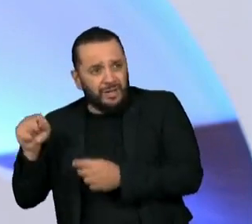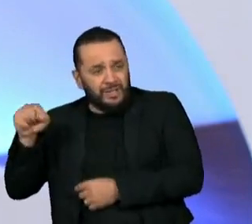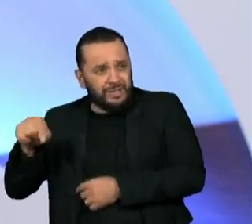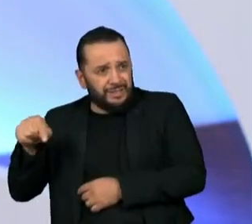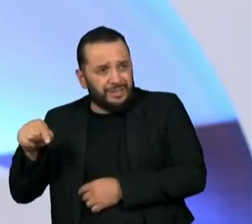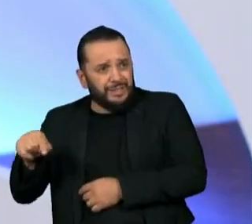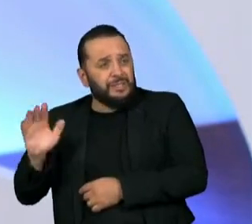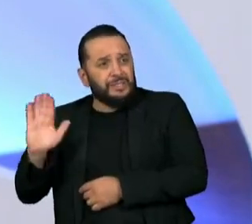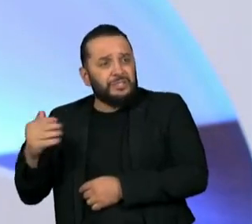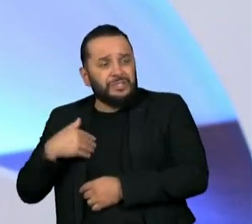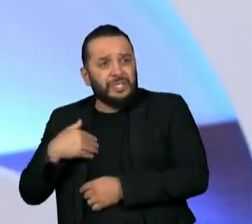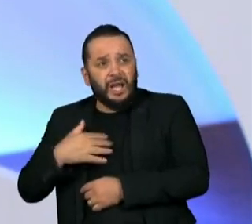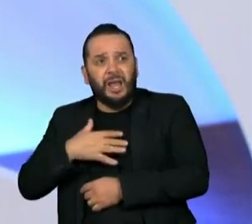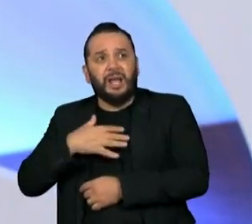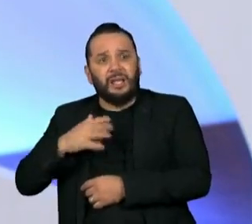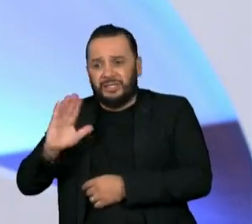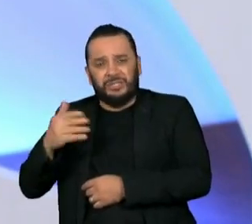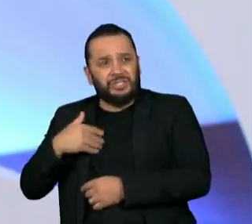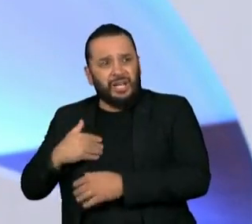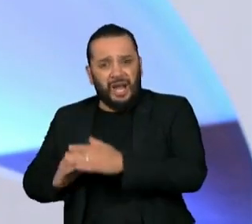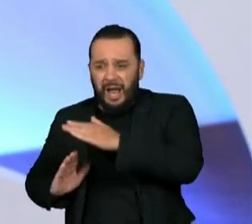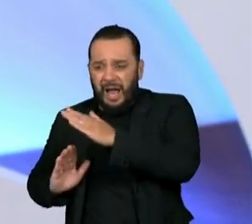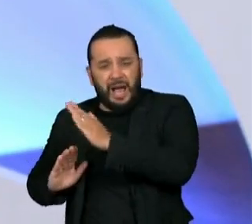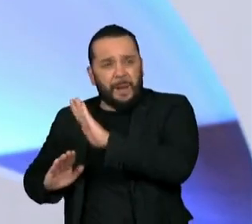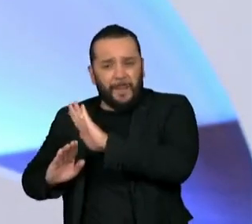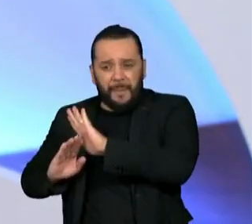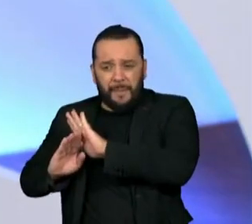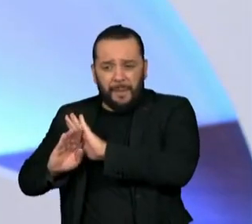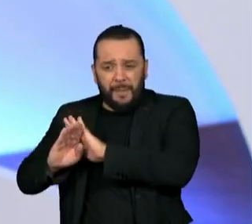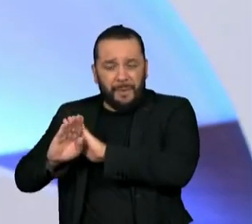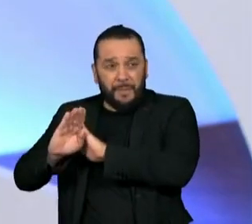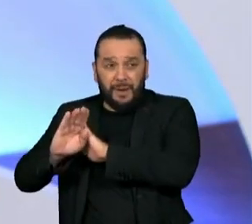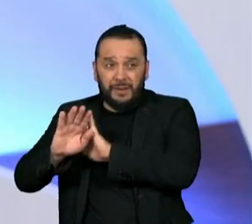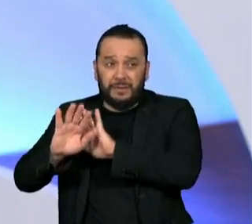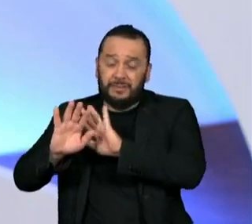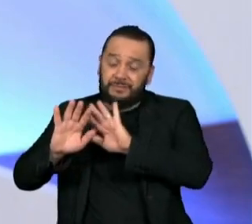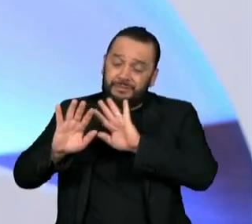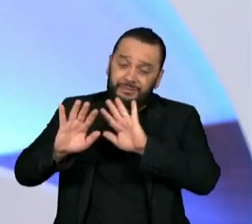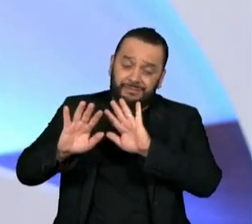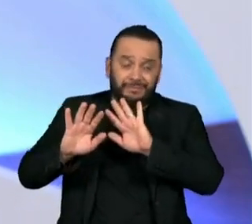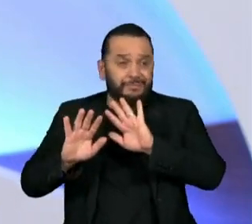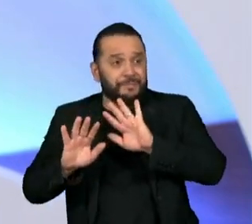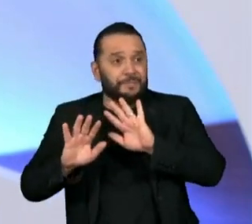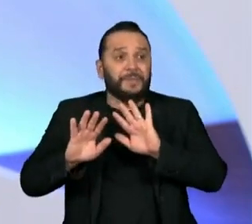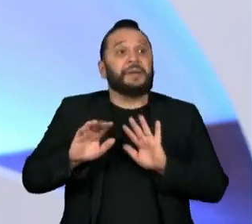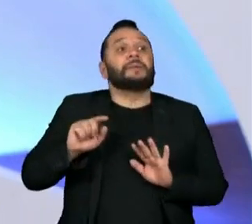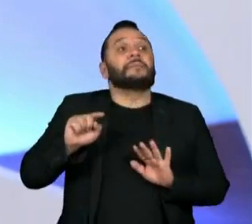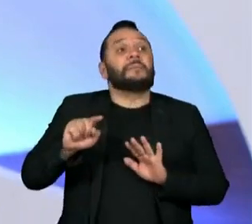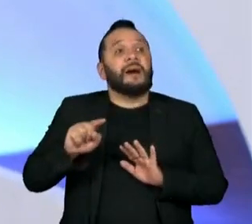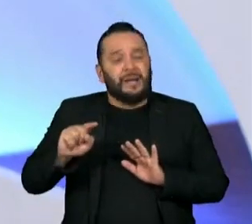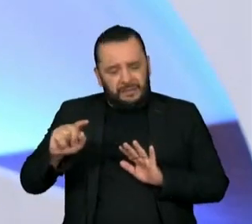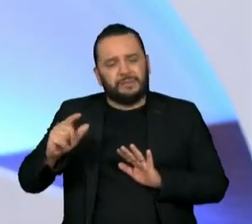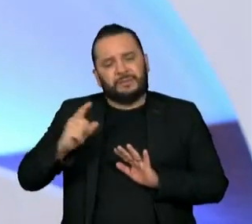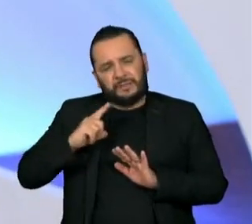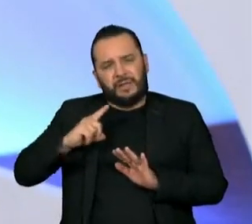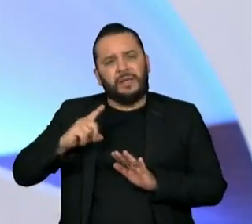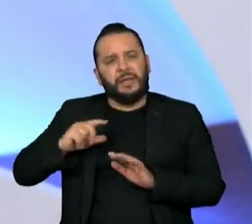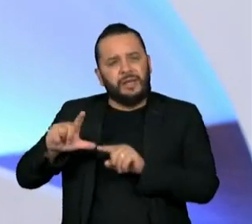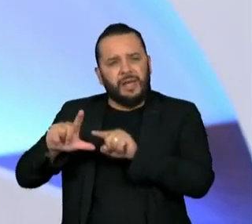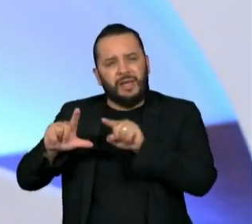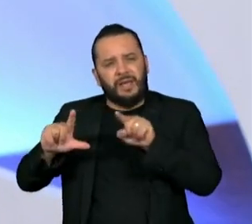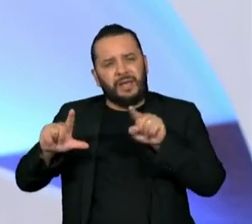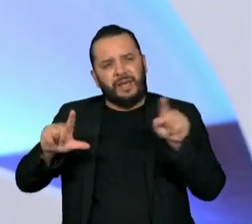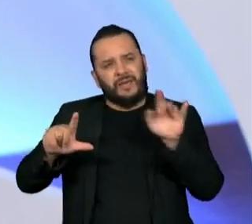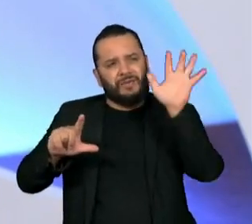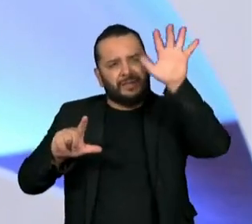pontos de estrangulamento na oferta as pessoas que nós tivemos inúmeras vezes na história se refletem em termos de pressões em fracionárias